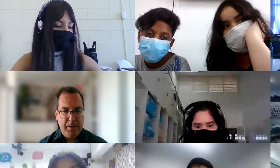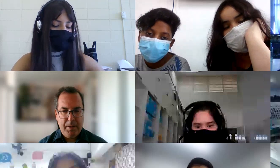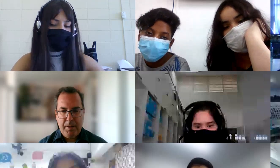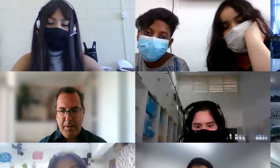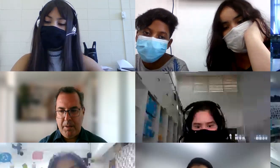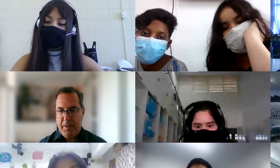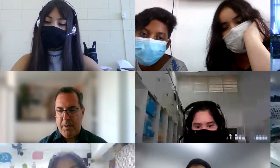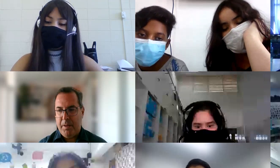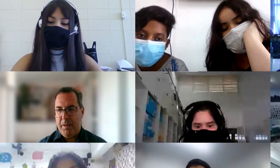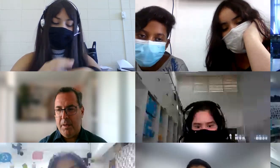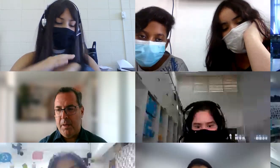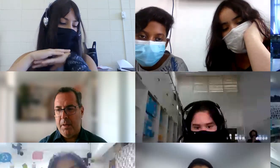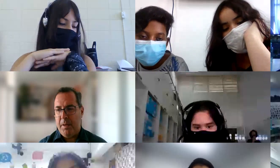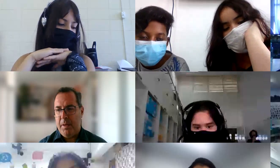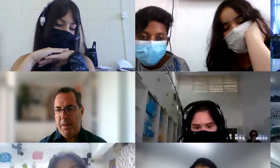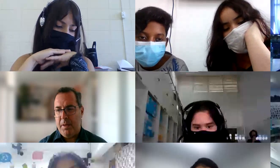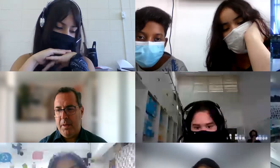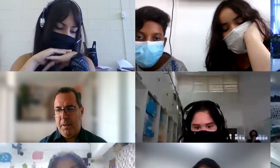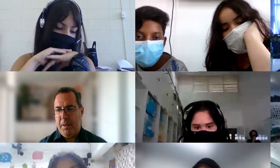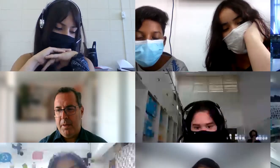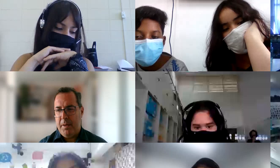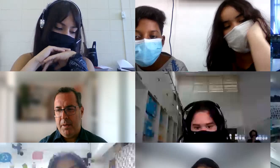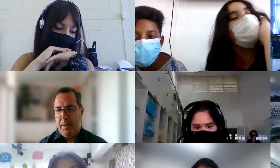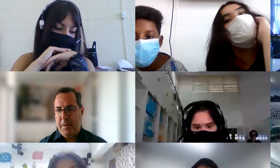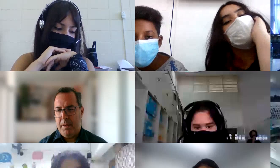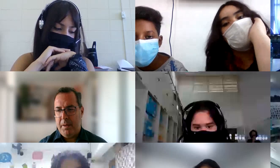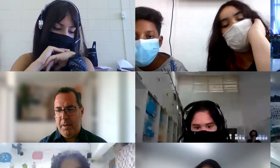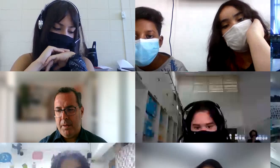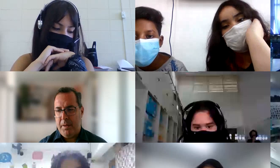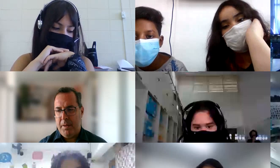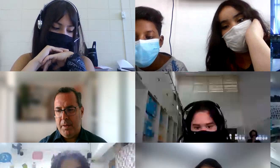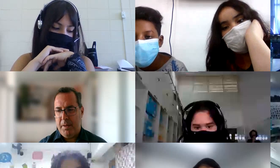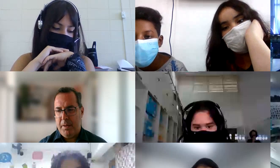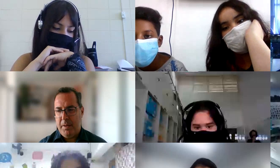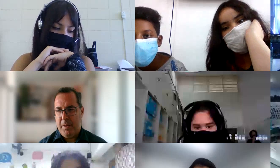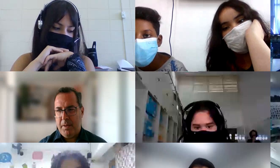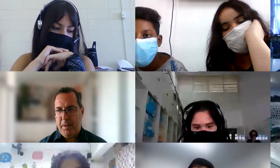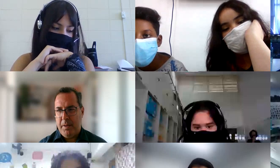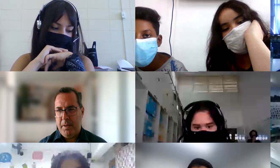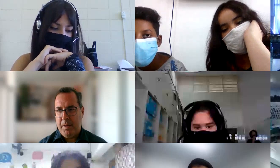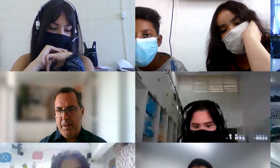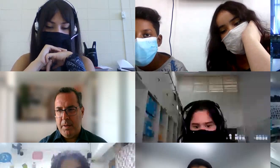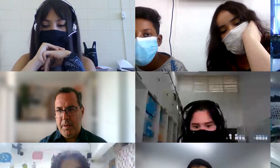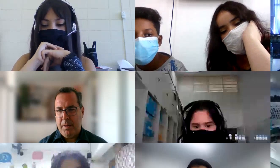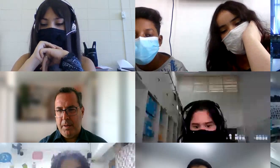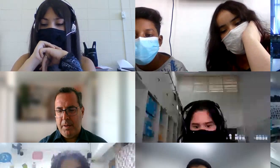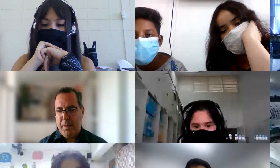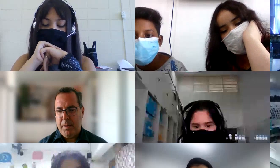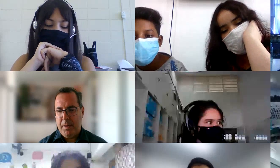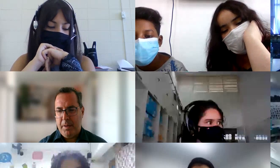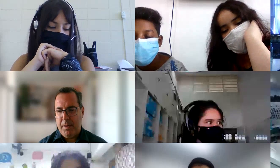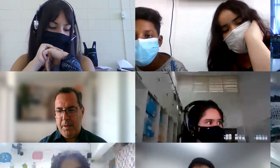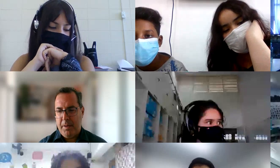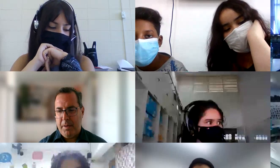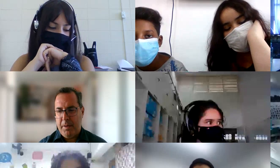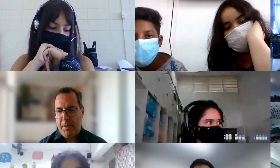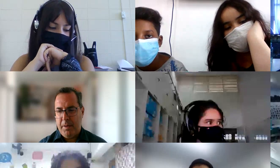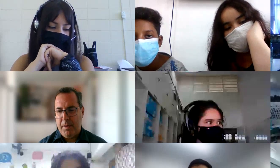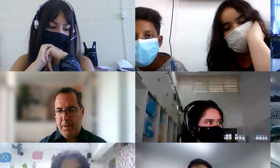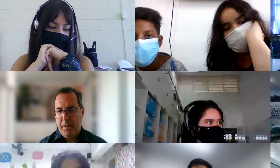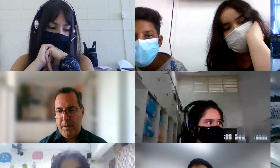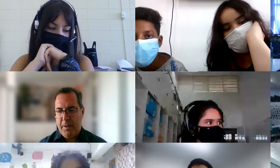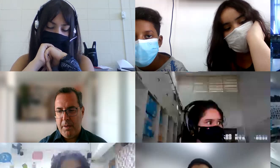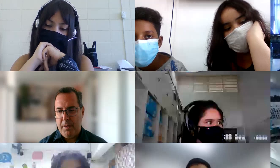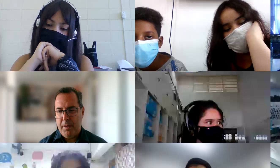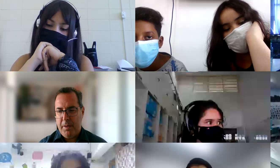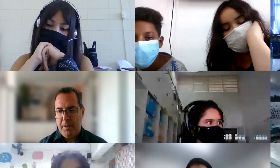em especial que participaram brilhantemente desse debate, dessa roda de conversa, tratando um assunto tão sério de